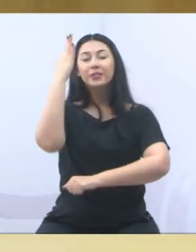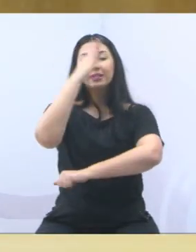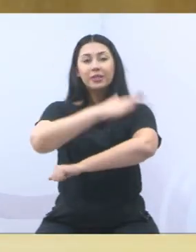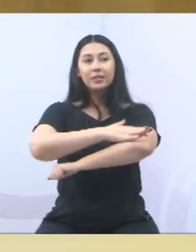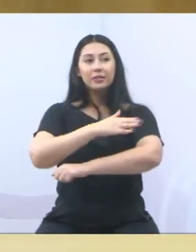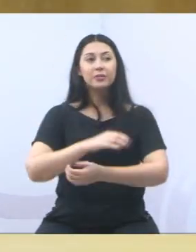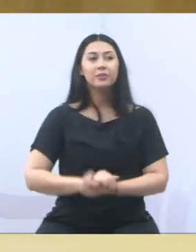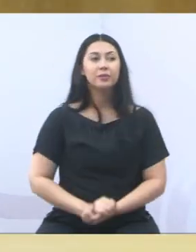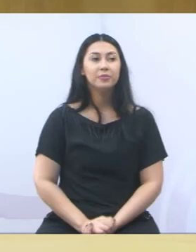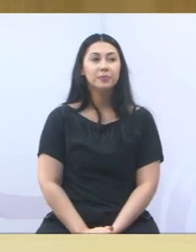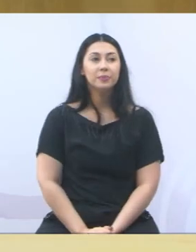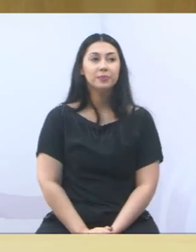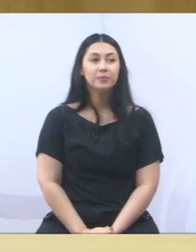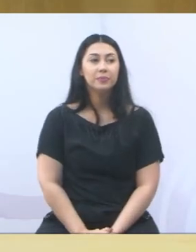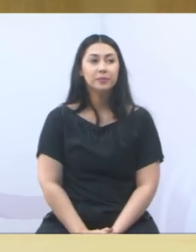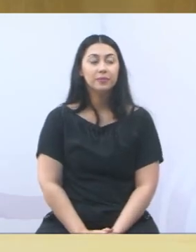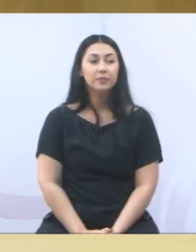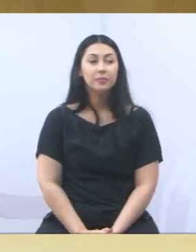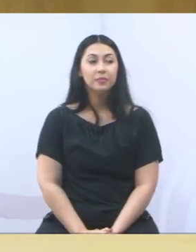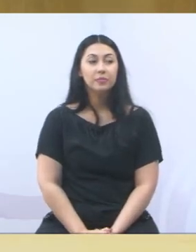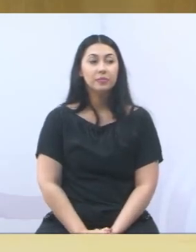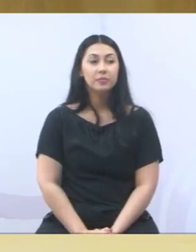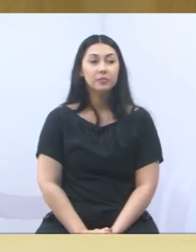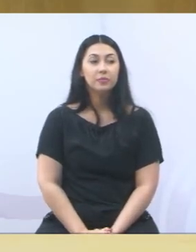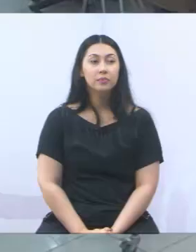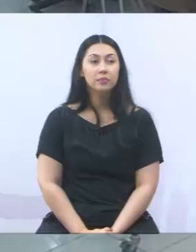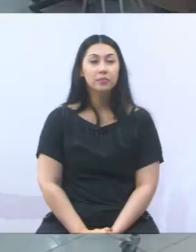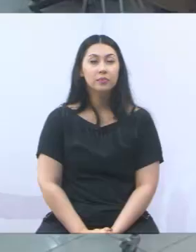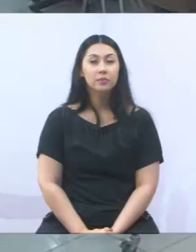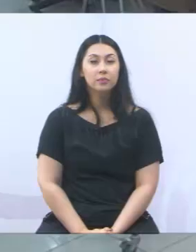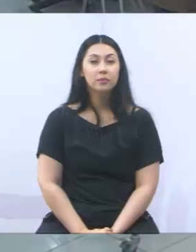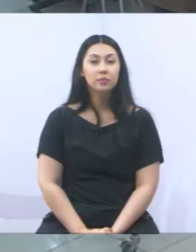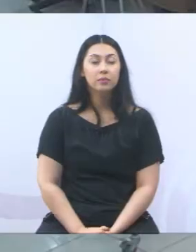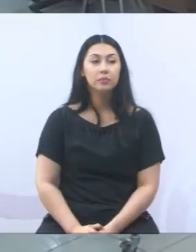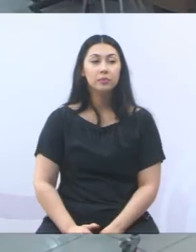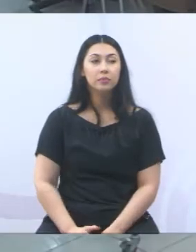Aliás. Próximo.